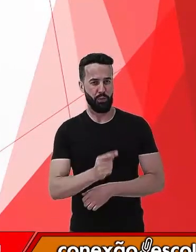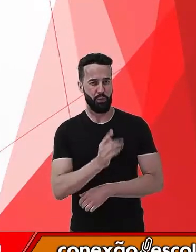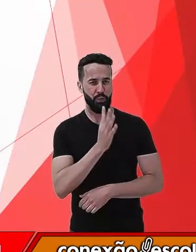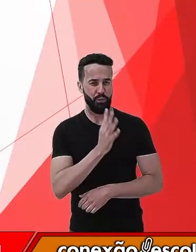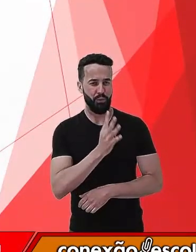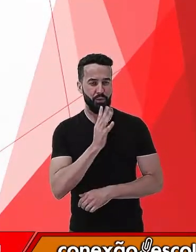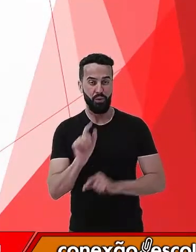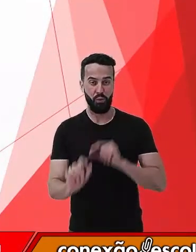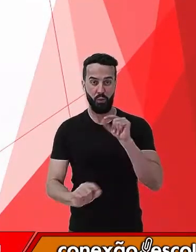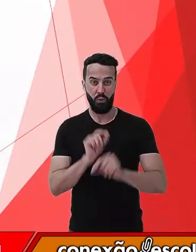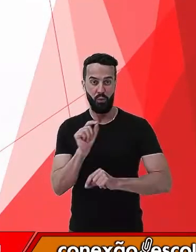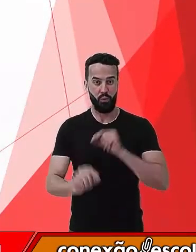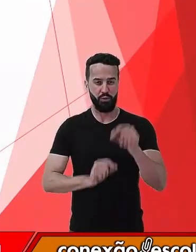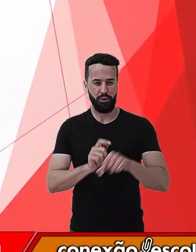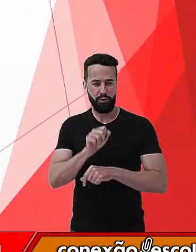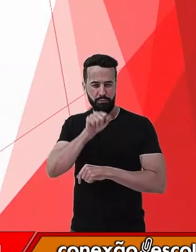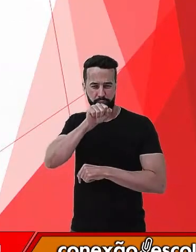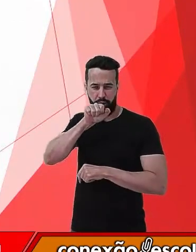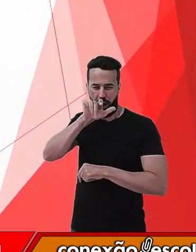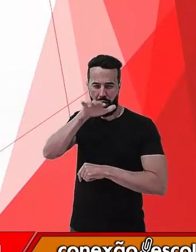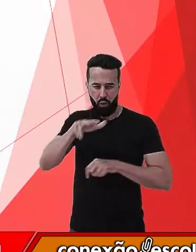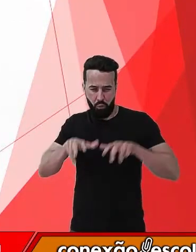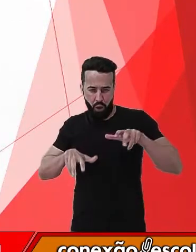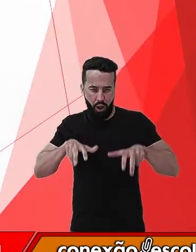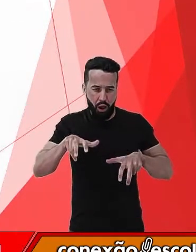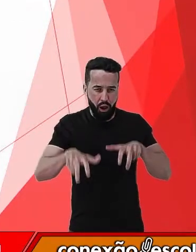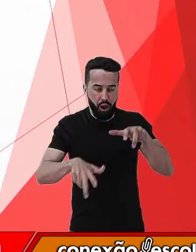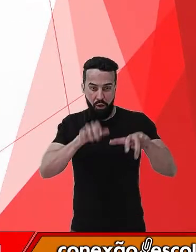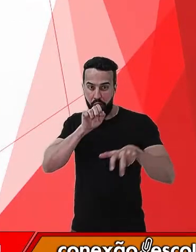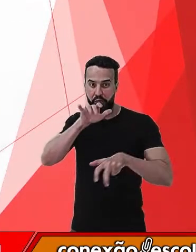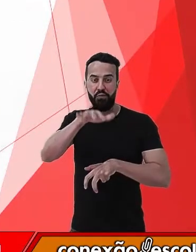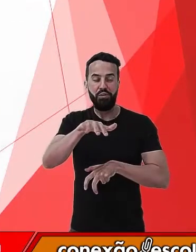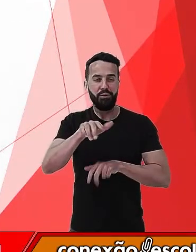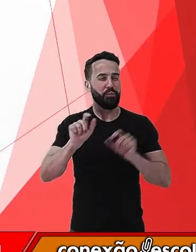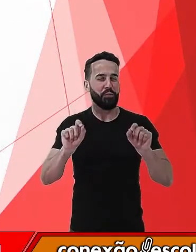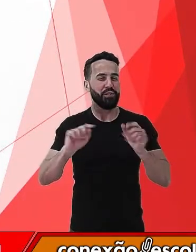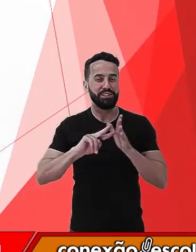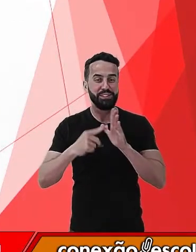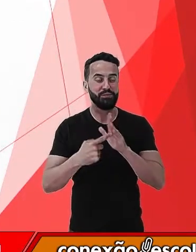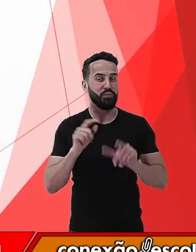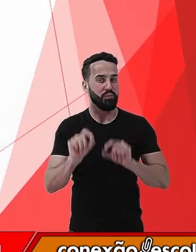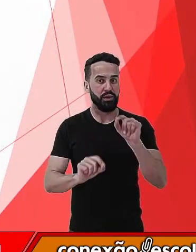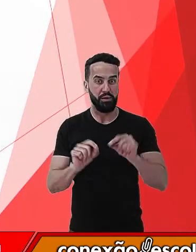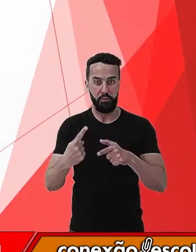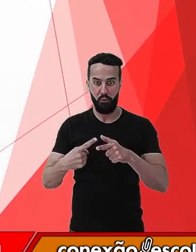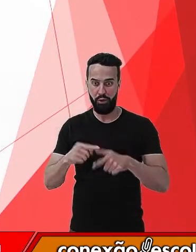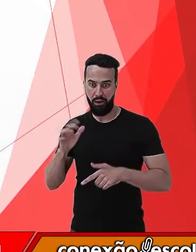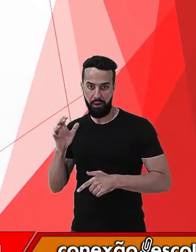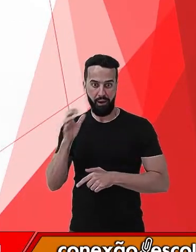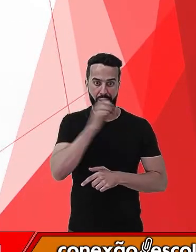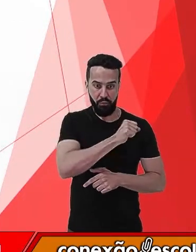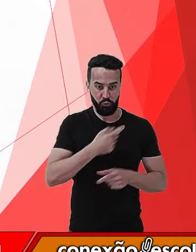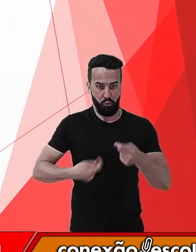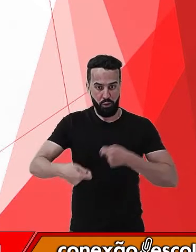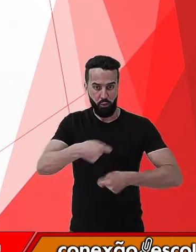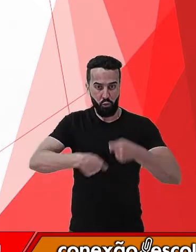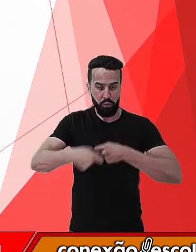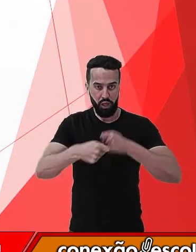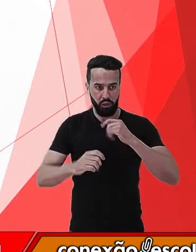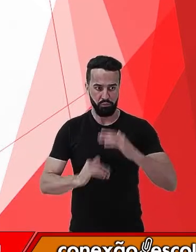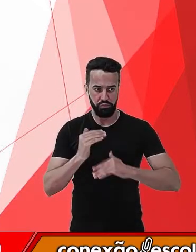segundo maior PIB do mundo, atrás apenas dos Estados Unidos. O índice de desenvolvimento